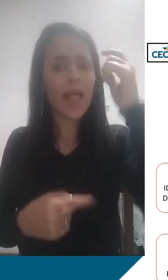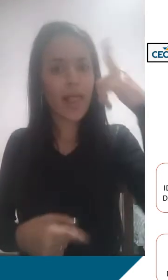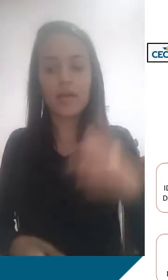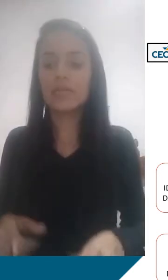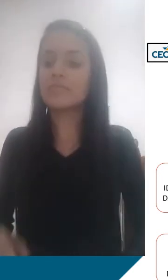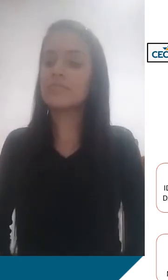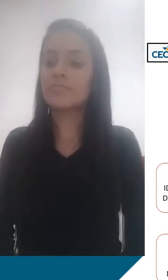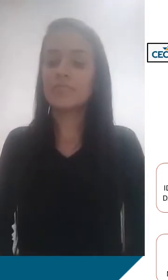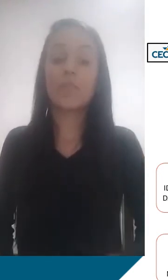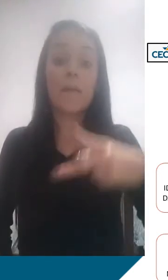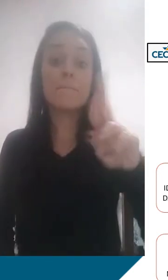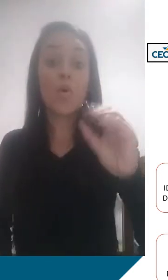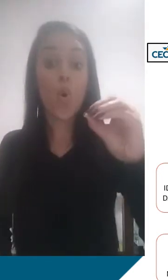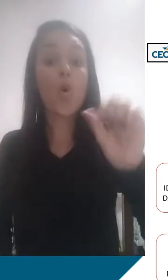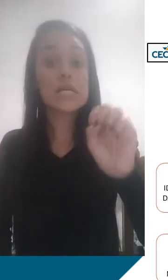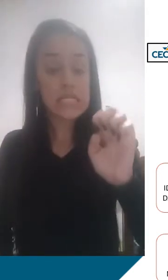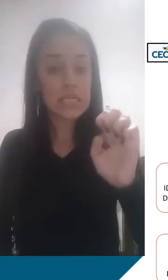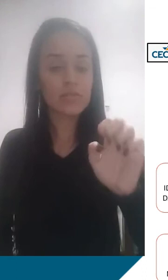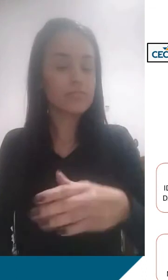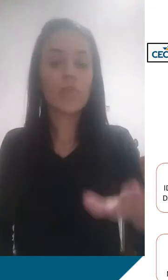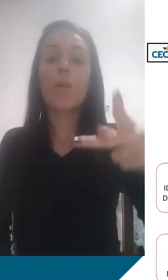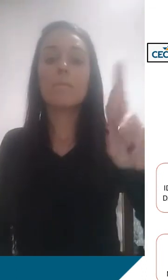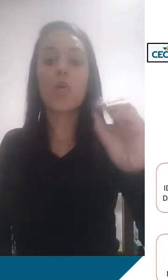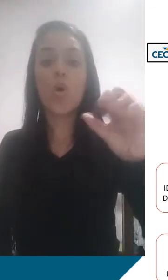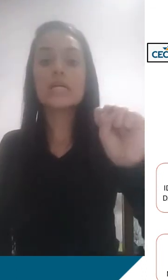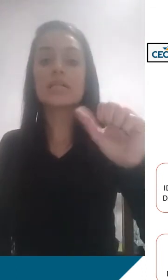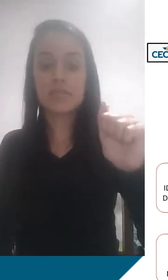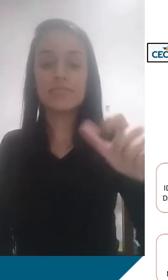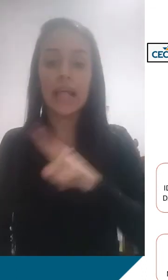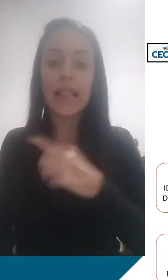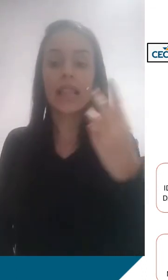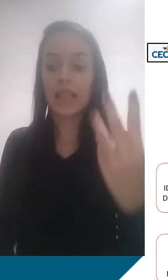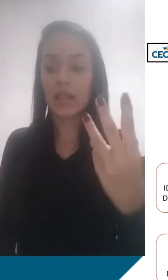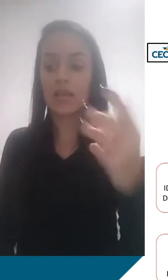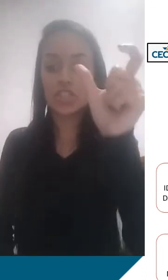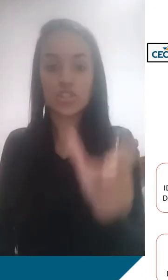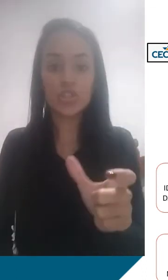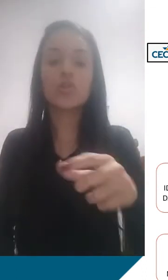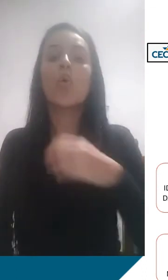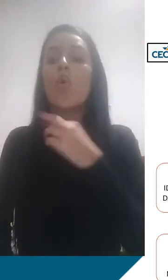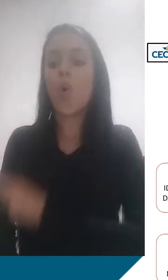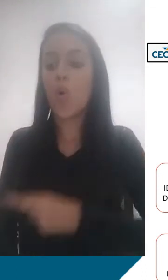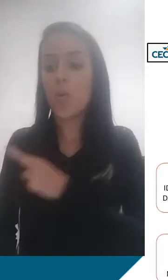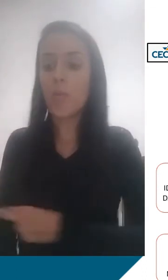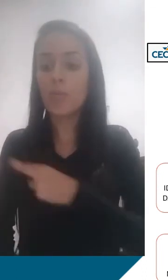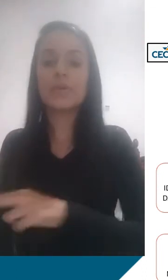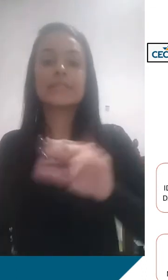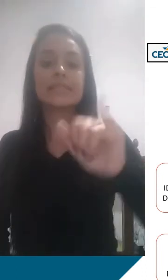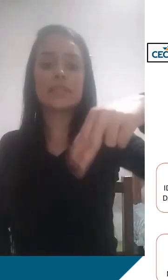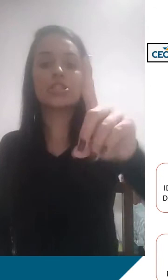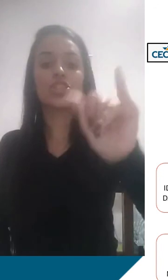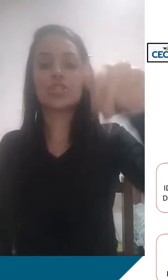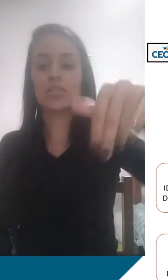prosa tem três tipos de romances: indianistas, urbanos e regionais, e a poesia três gerações: nacionalista,